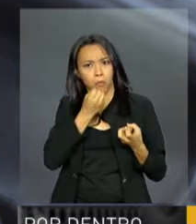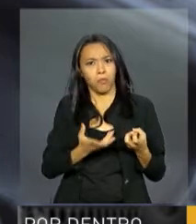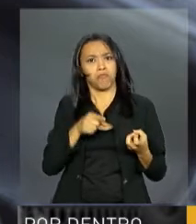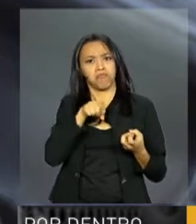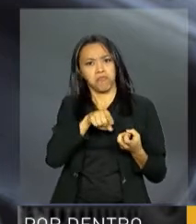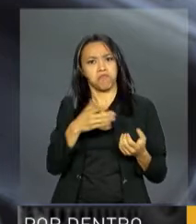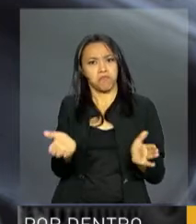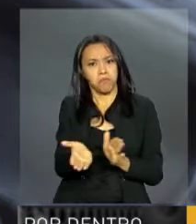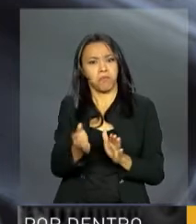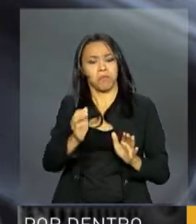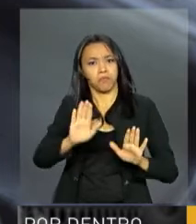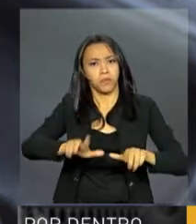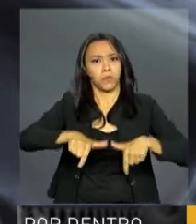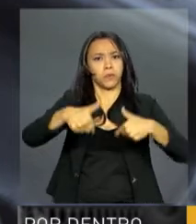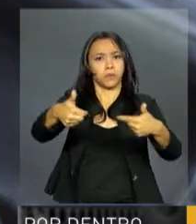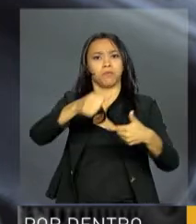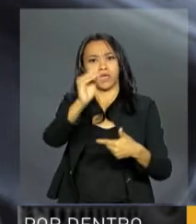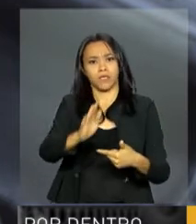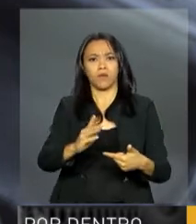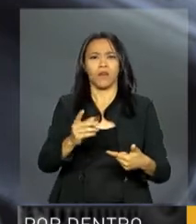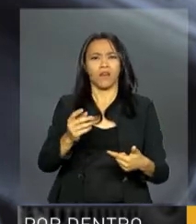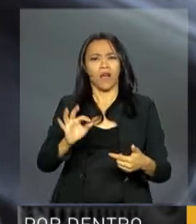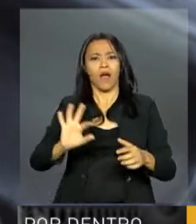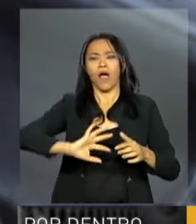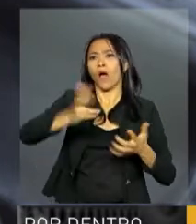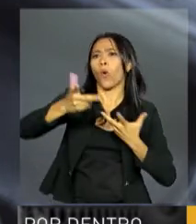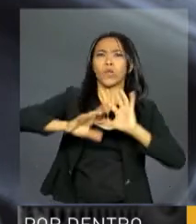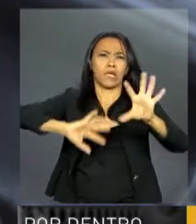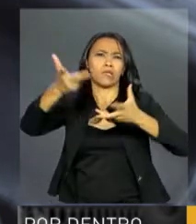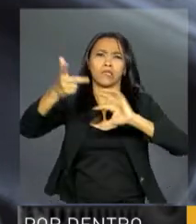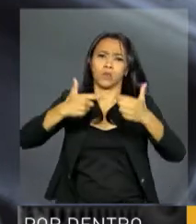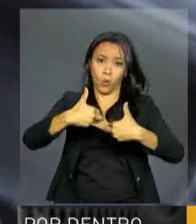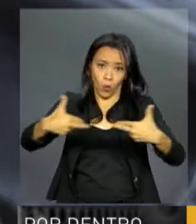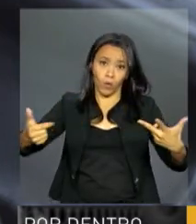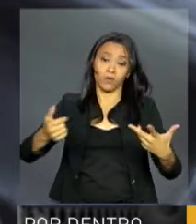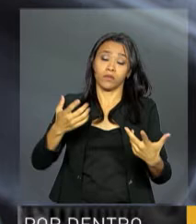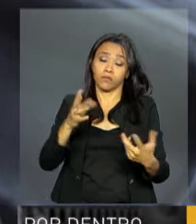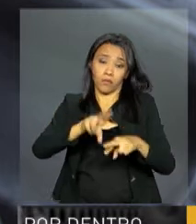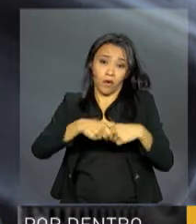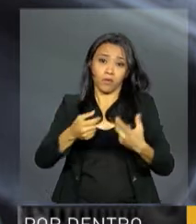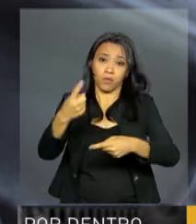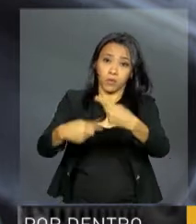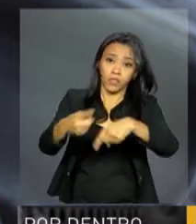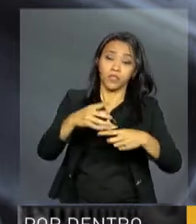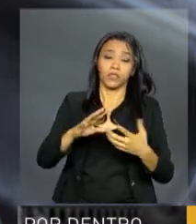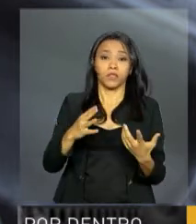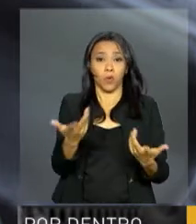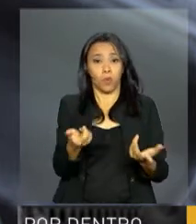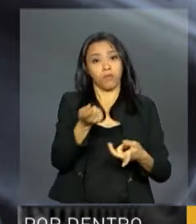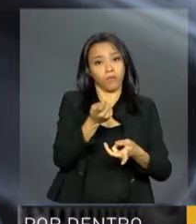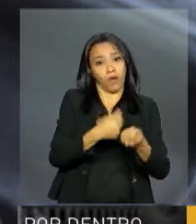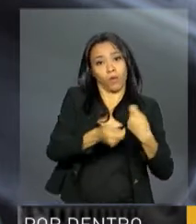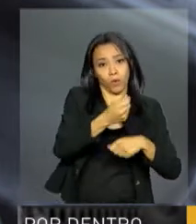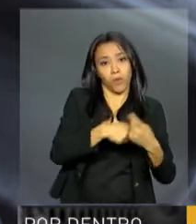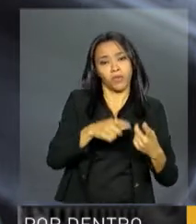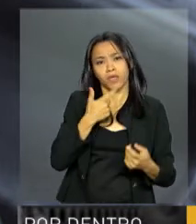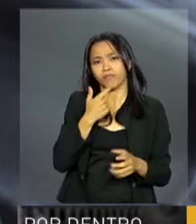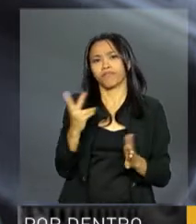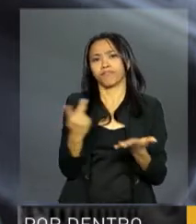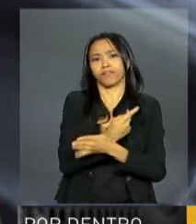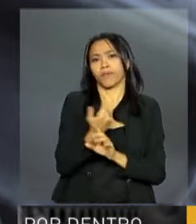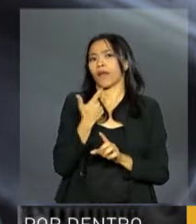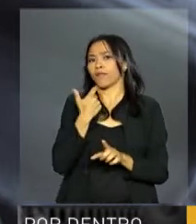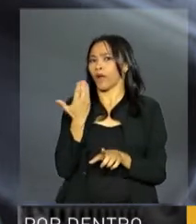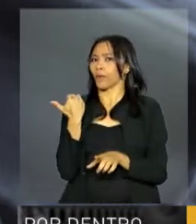muita volatilidade seja por razões políticas seja por razões econômicas como aconteceu recentemente